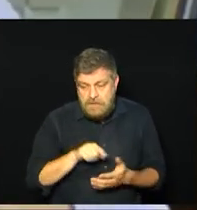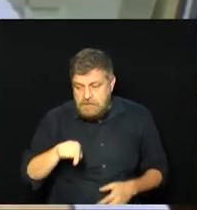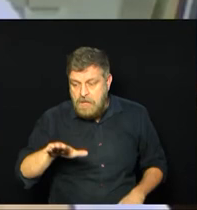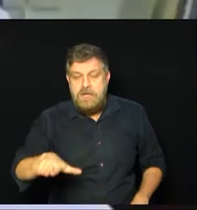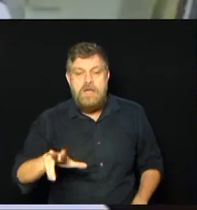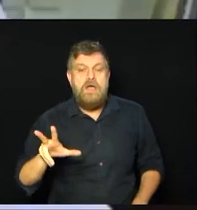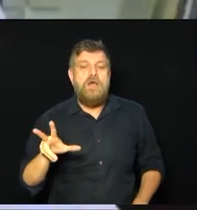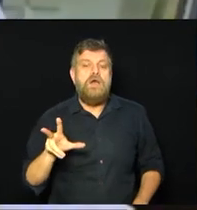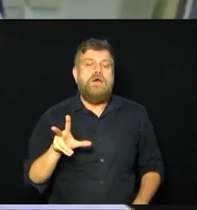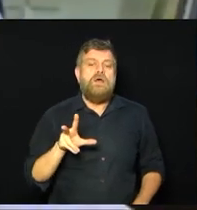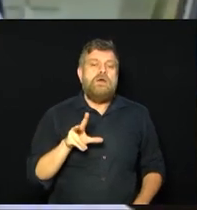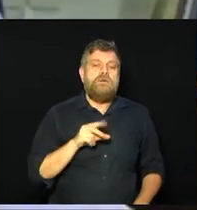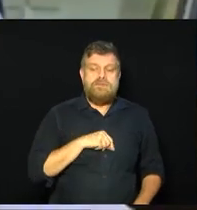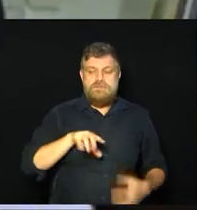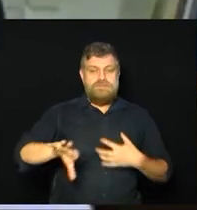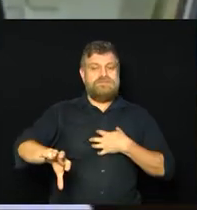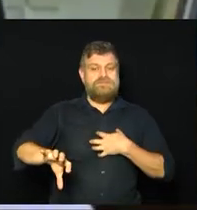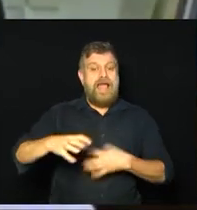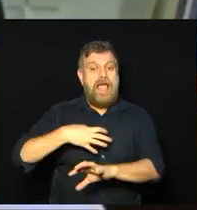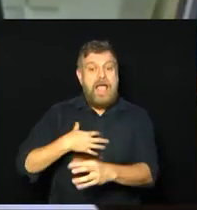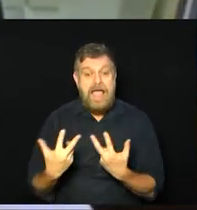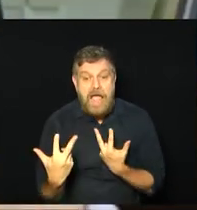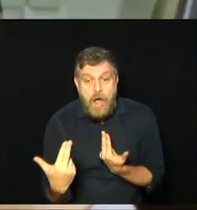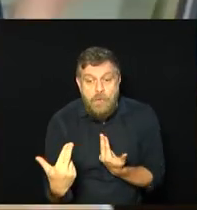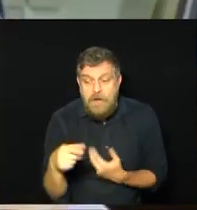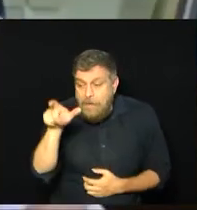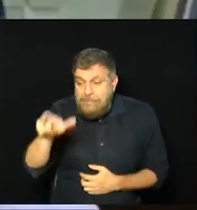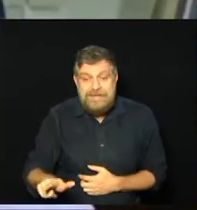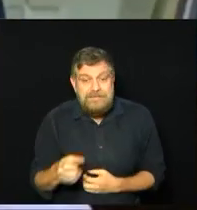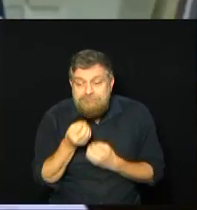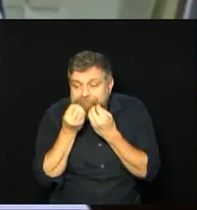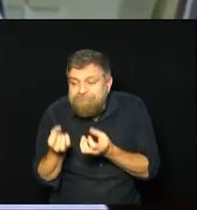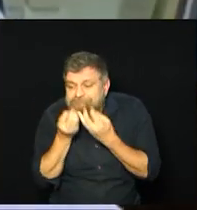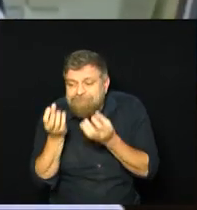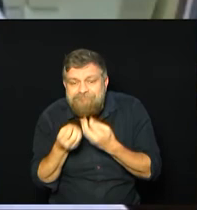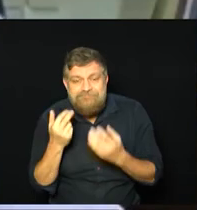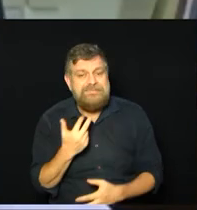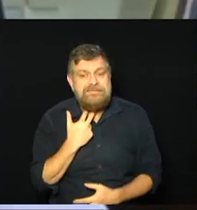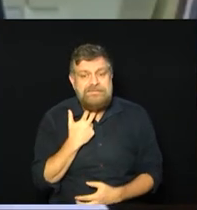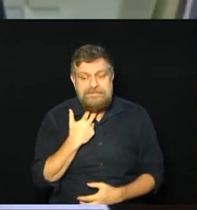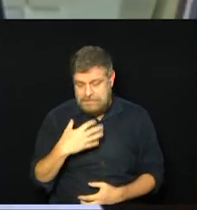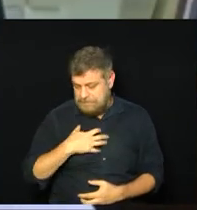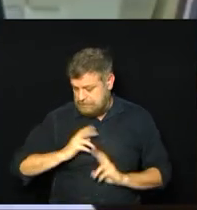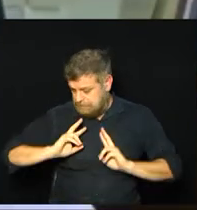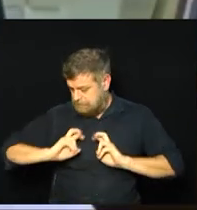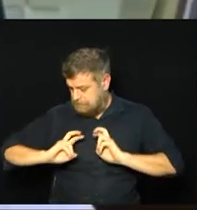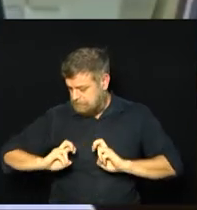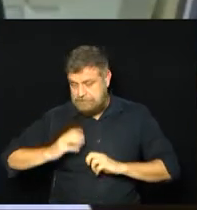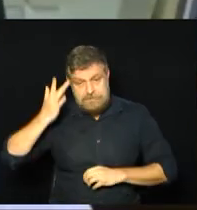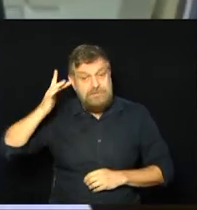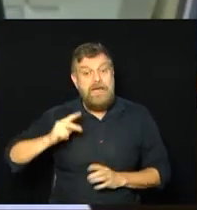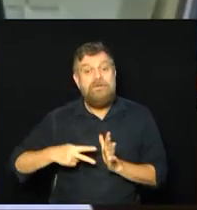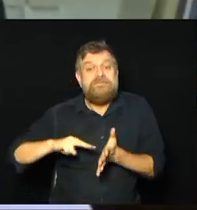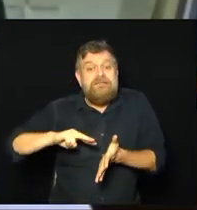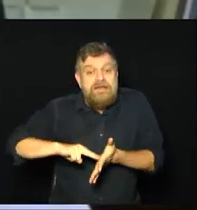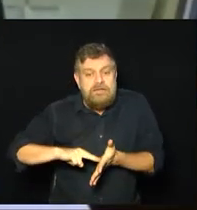para aquele filho que talvez esteja sentindo a mesma coisa, mas não consegue verbalizar, nem mesmo identificar aquela emoção. Então, eu acho que